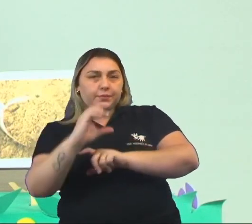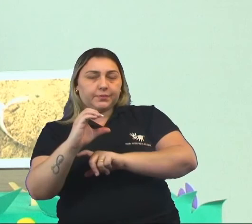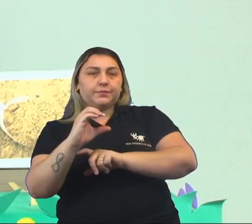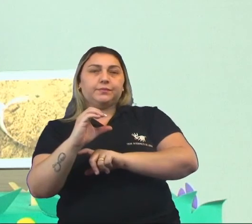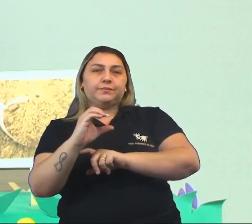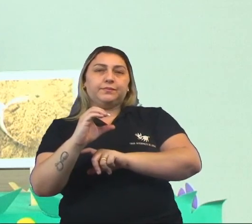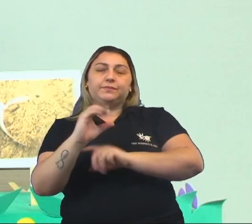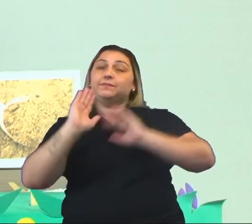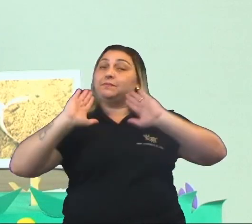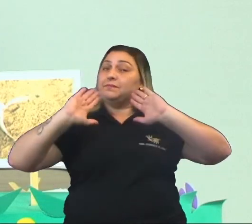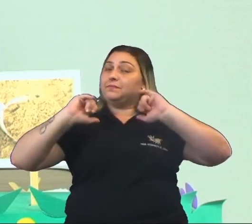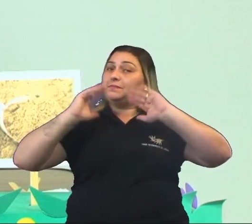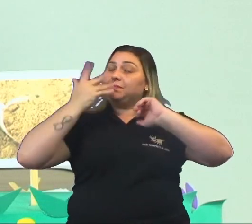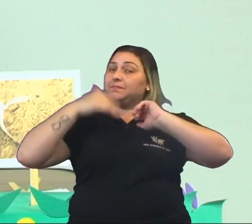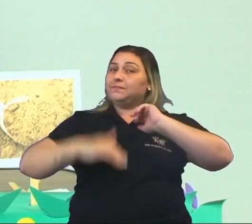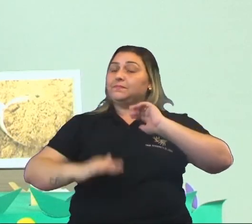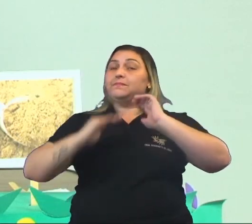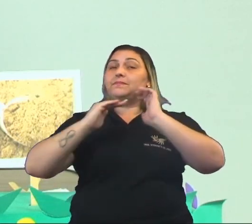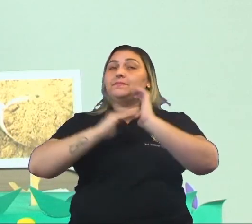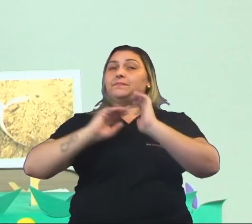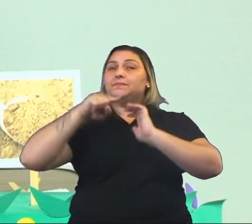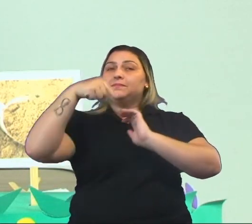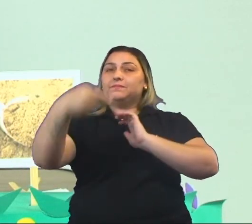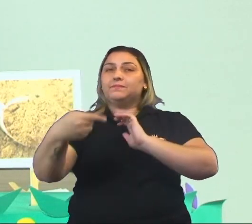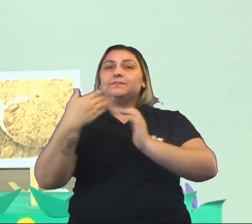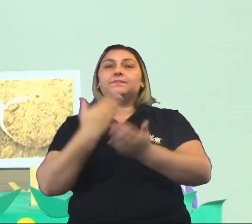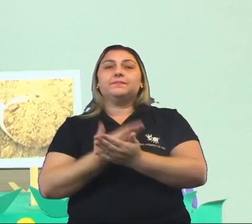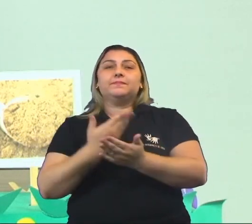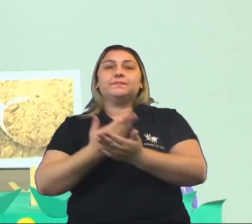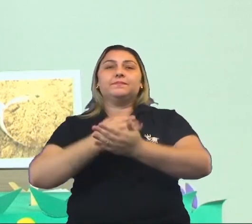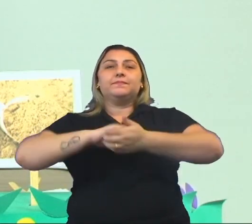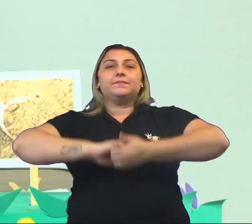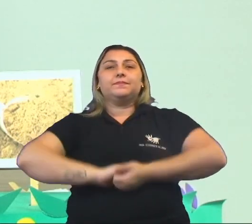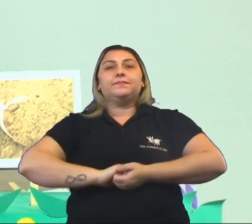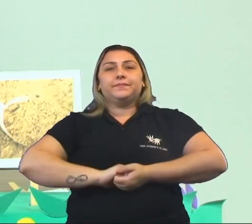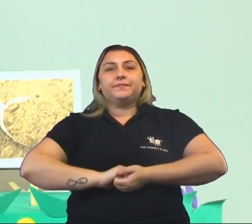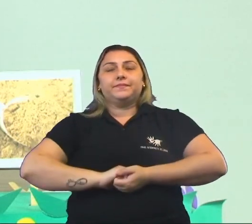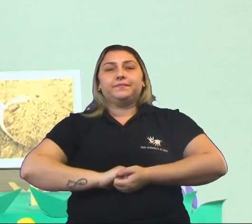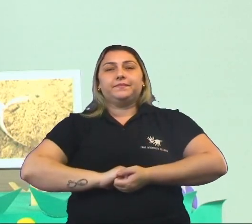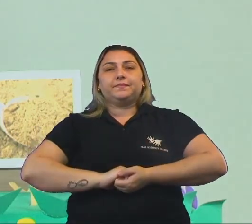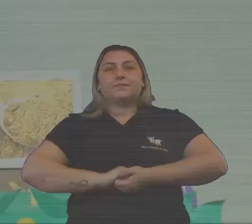a plataforma Eduque. Tchau, tchau, crianças! Até a nossa próxima aula!